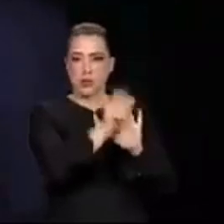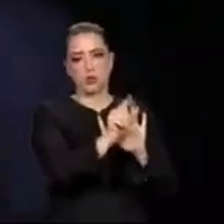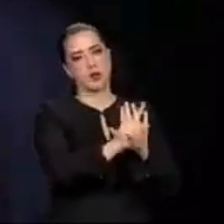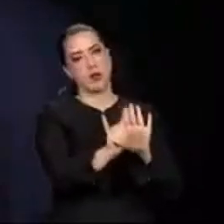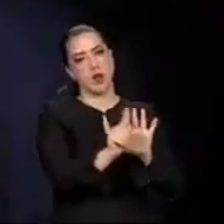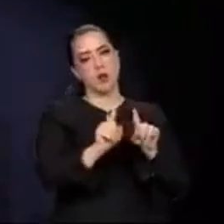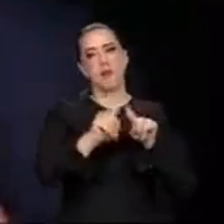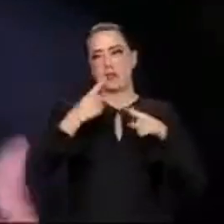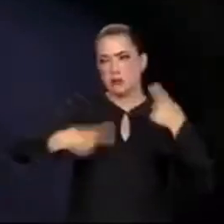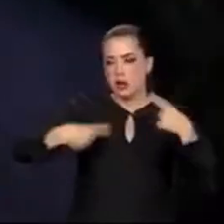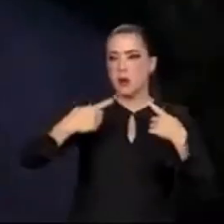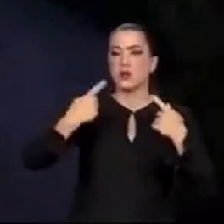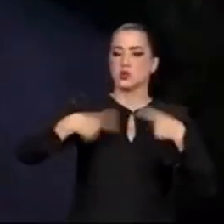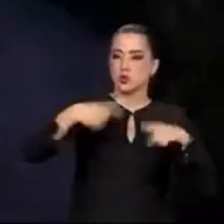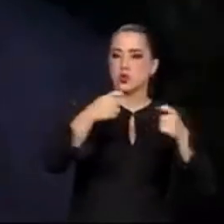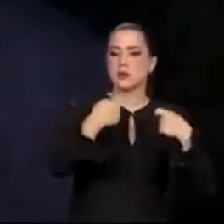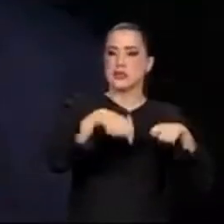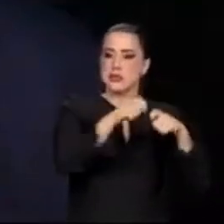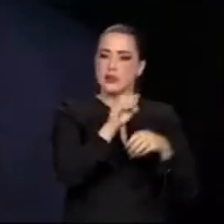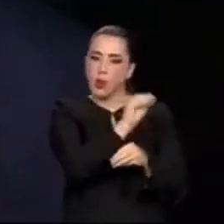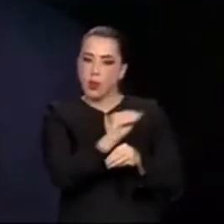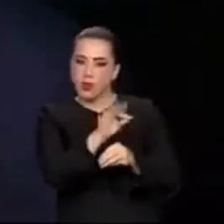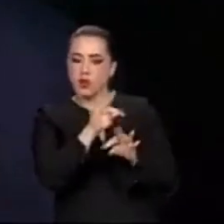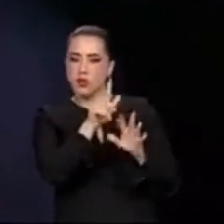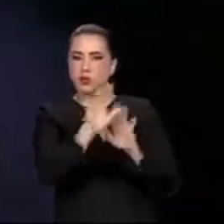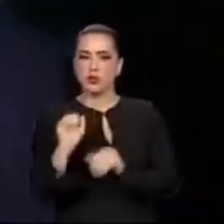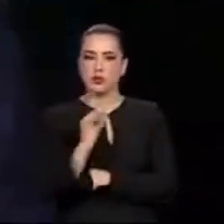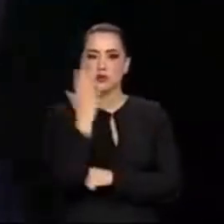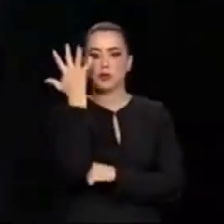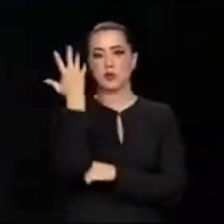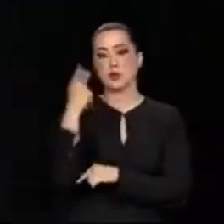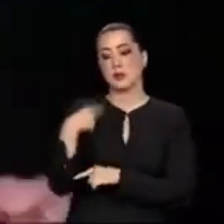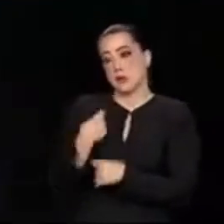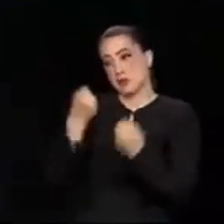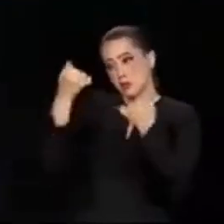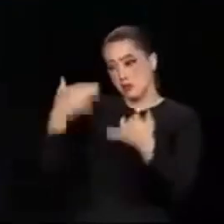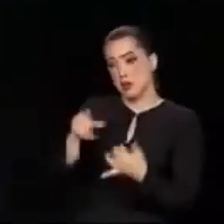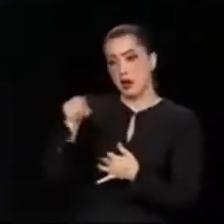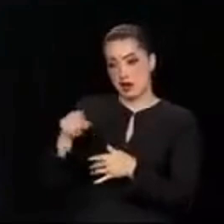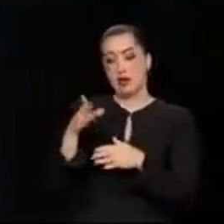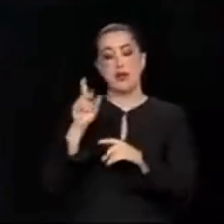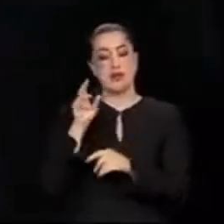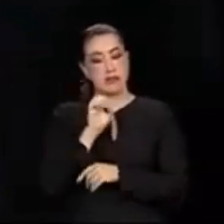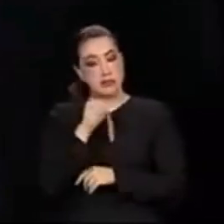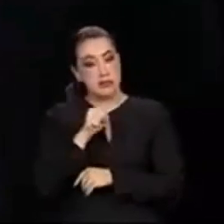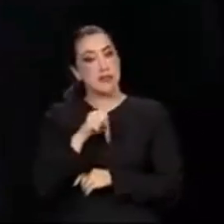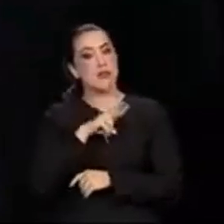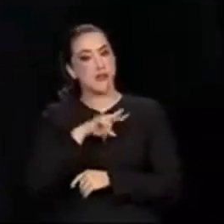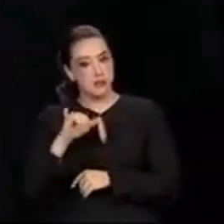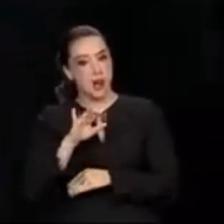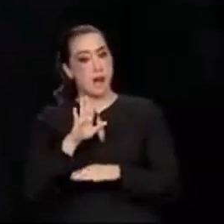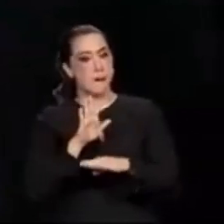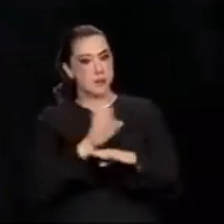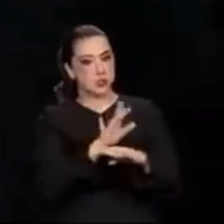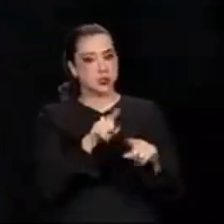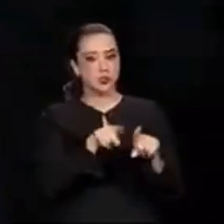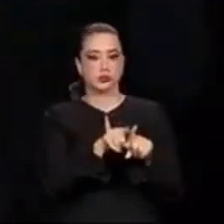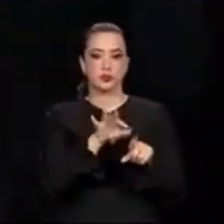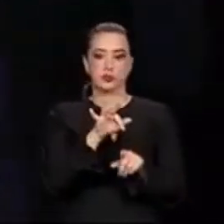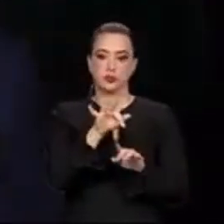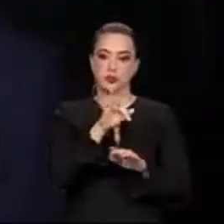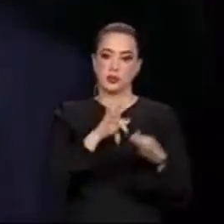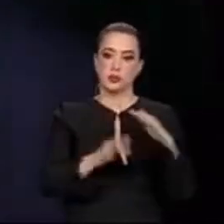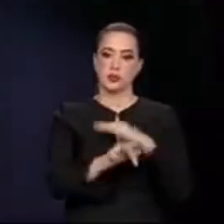tem a necessidade de preservar agora o que eu posso ter é que ele vai participar do fundo amazônico